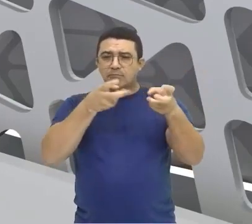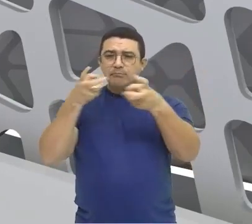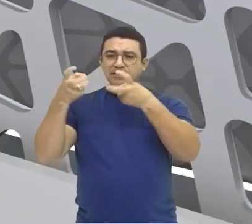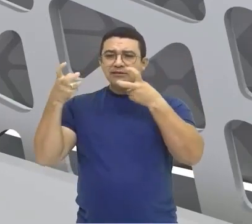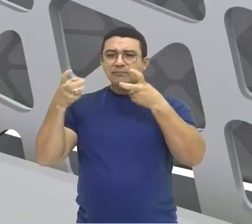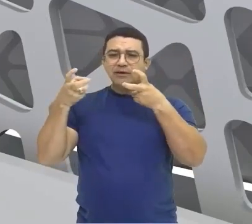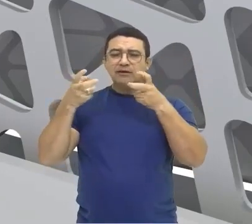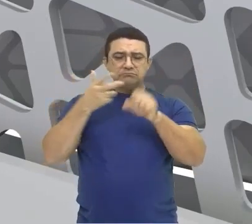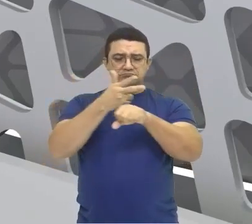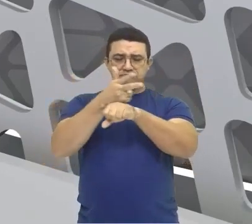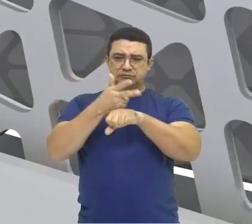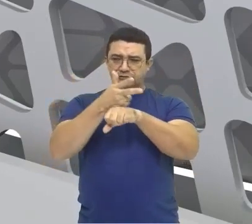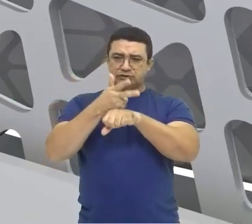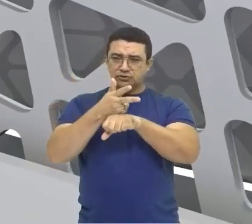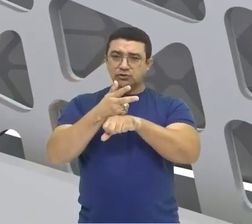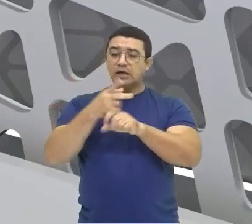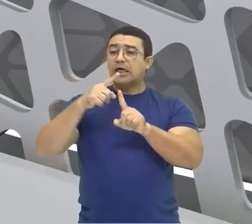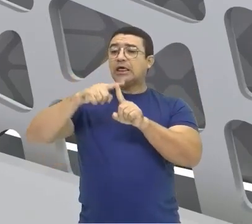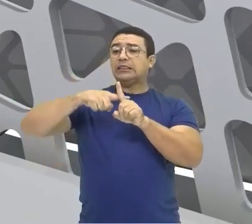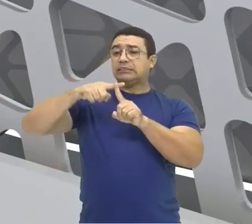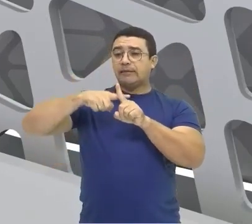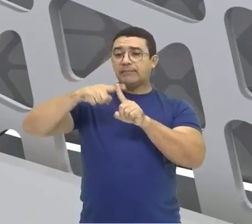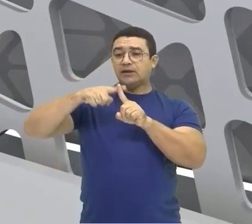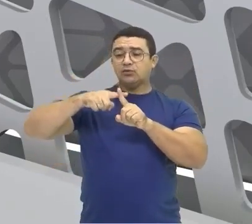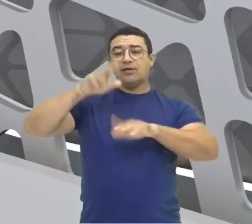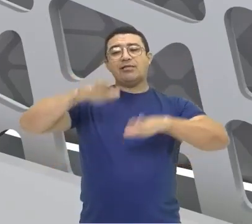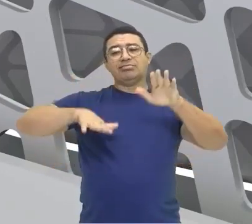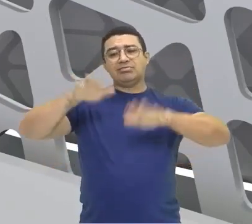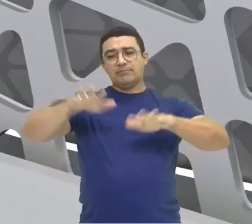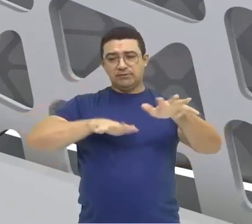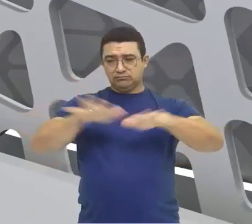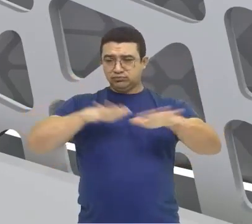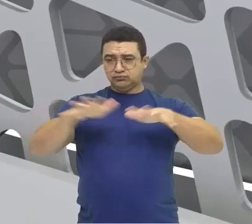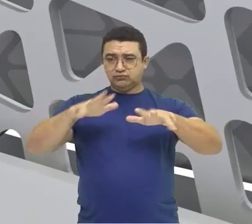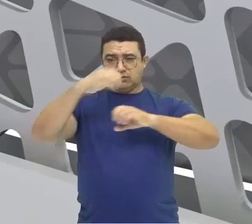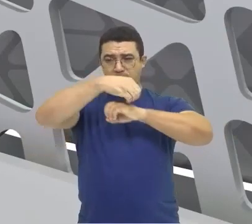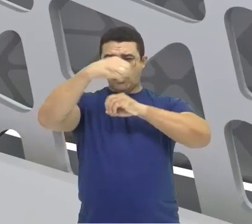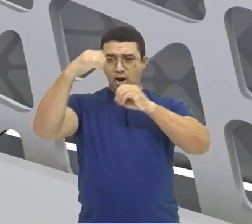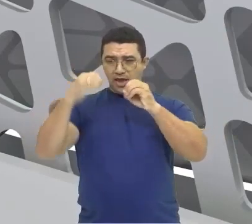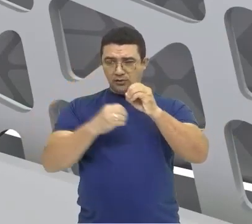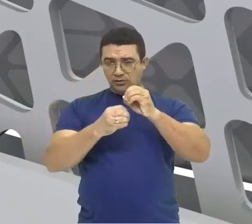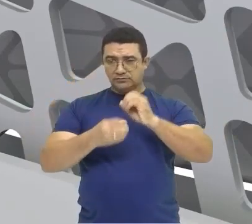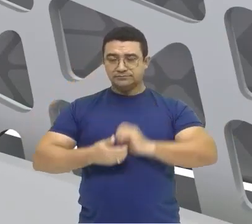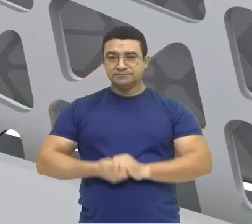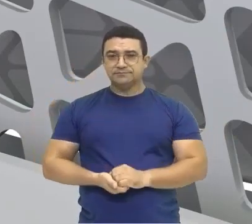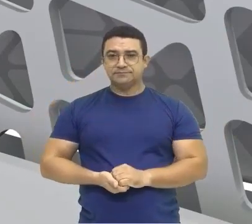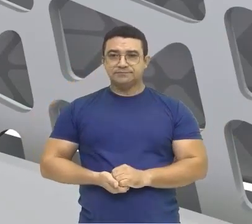nessa animação que a temperatura depende da agitação das moléculas. Olha só.